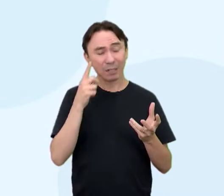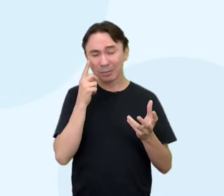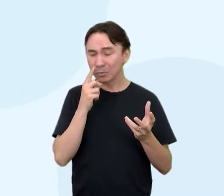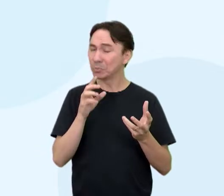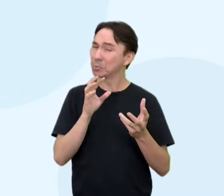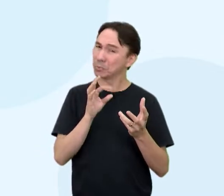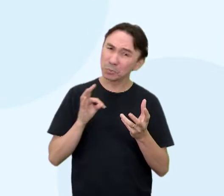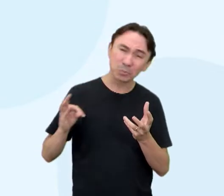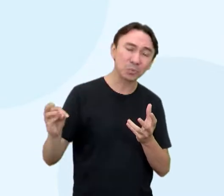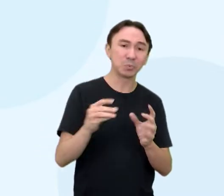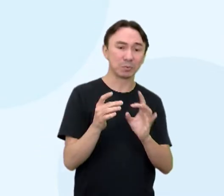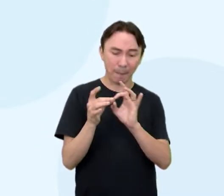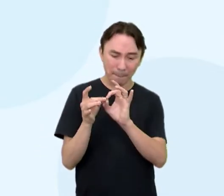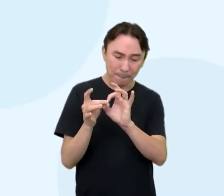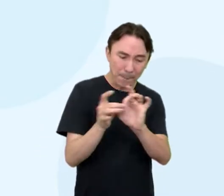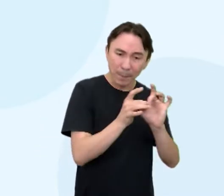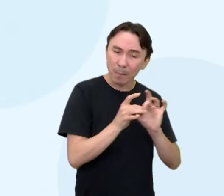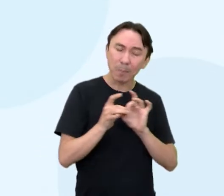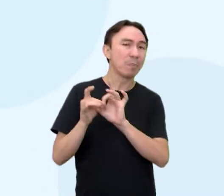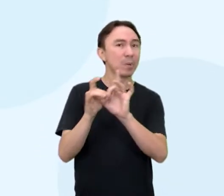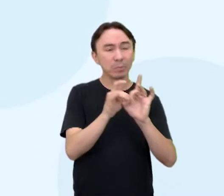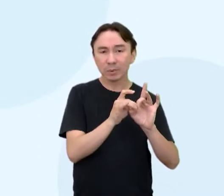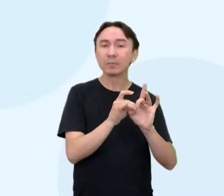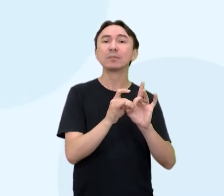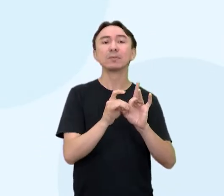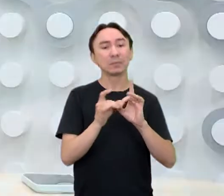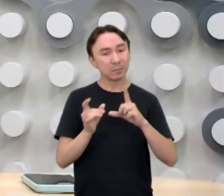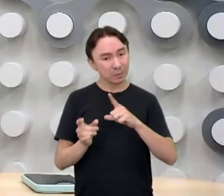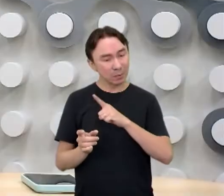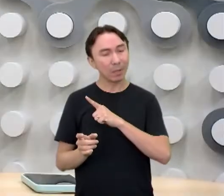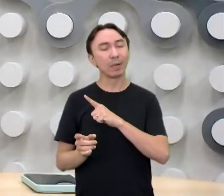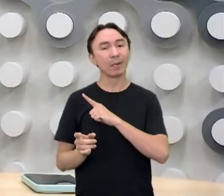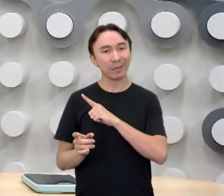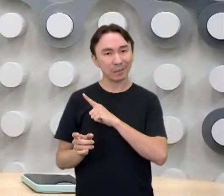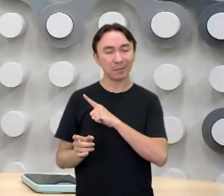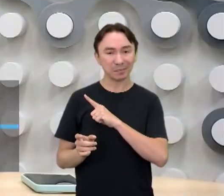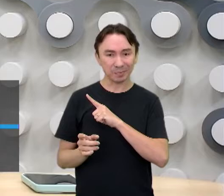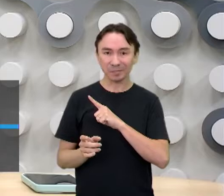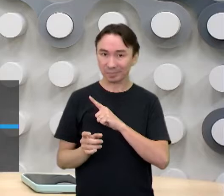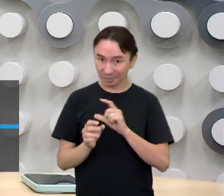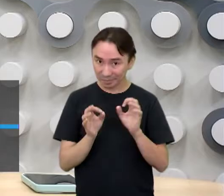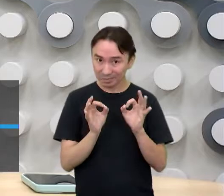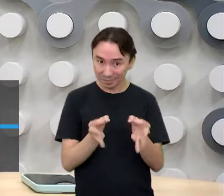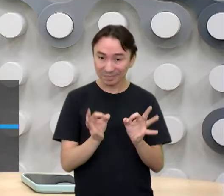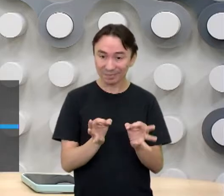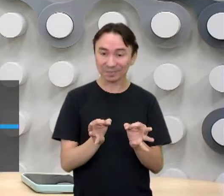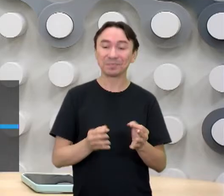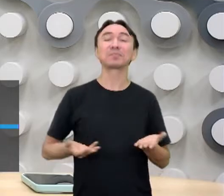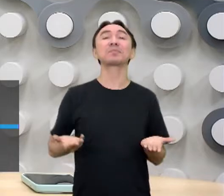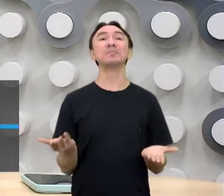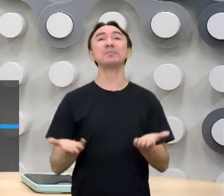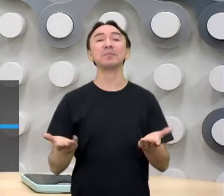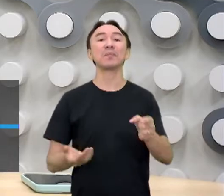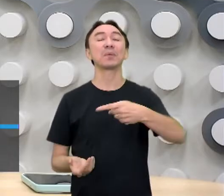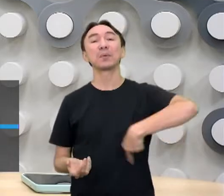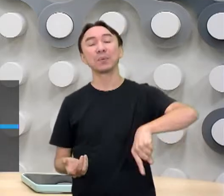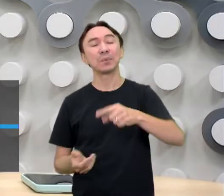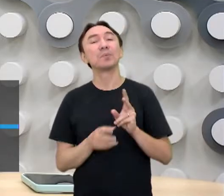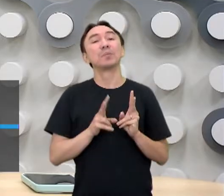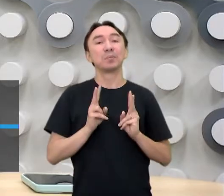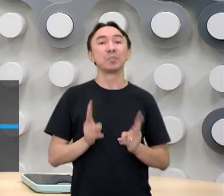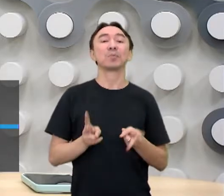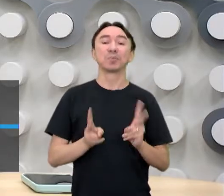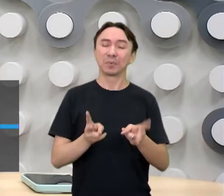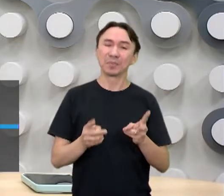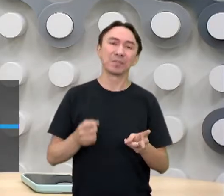estão interligados. Tá certo? E é isso aí que a gente vai dar continuidade, né? A gente viu aí na introdução, né,